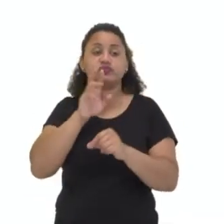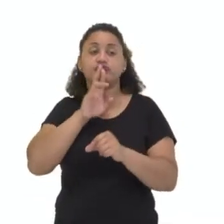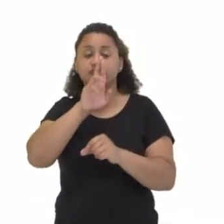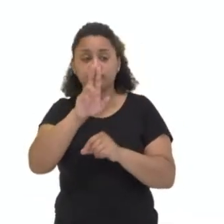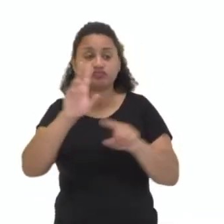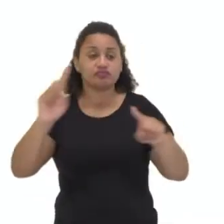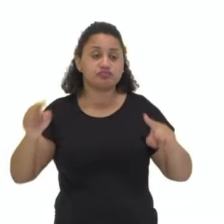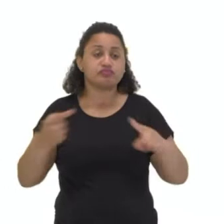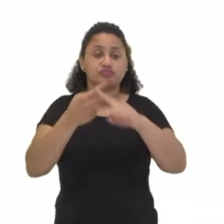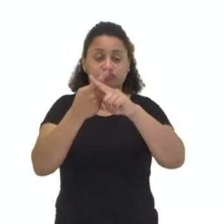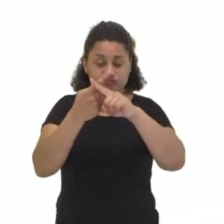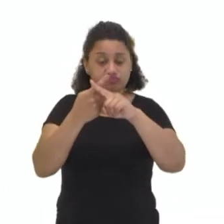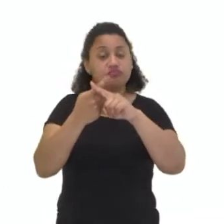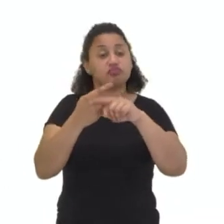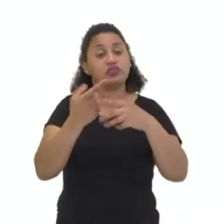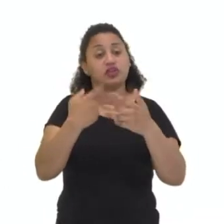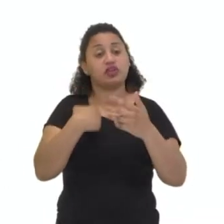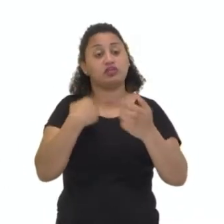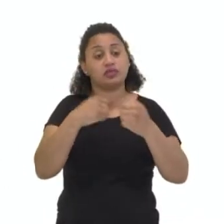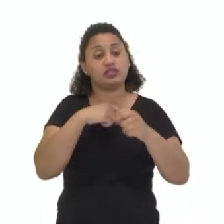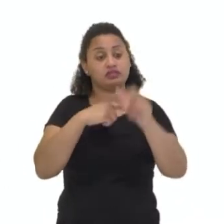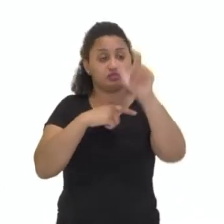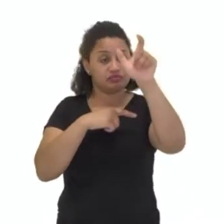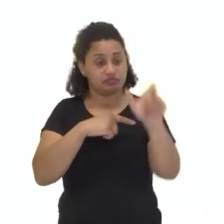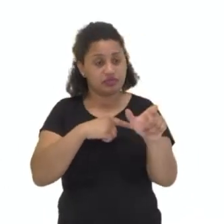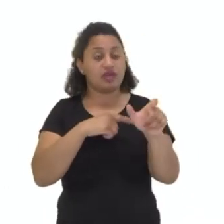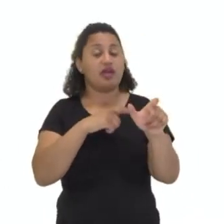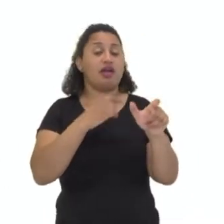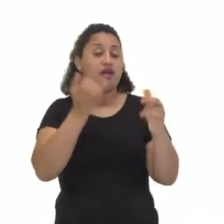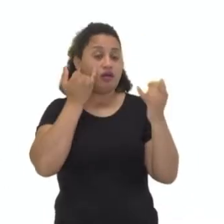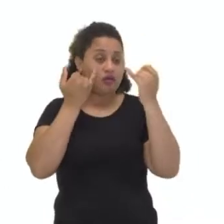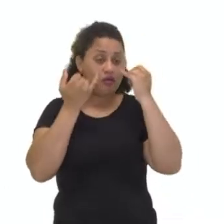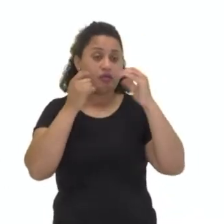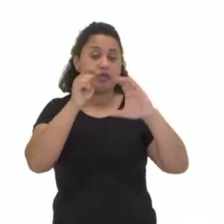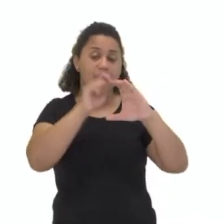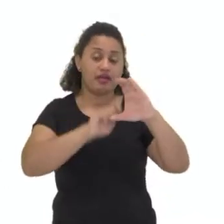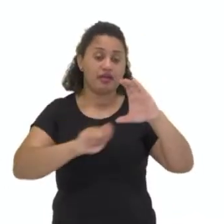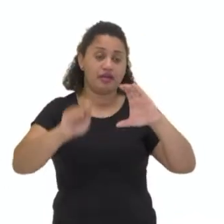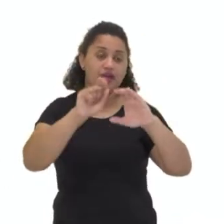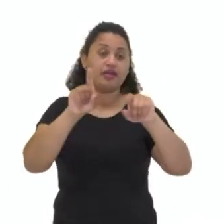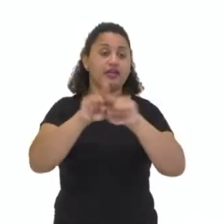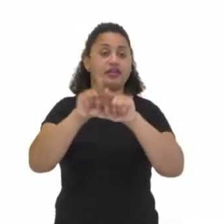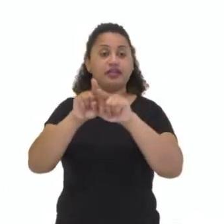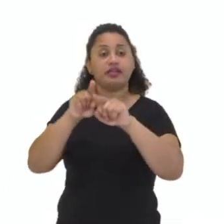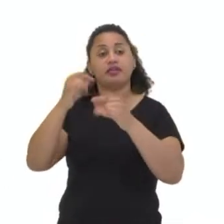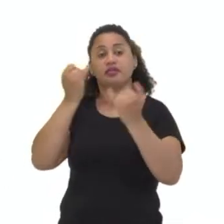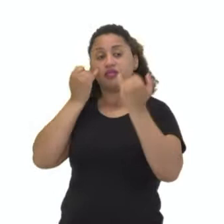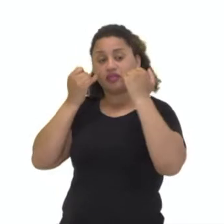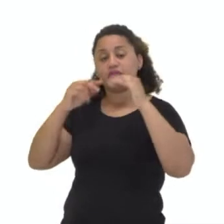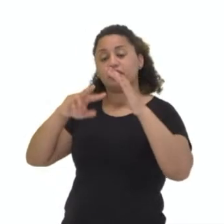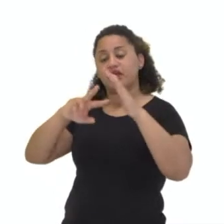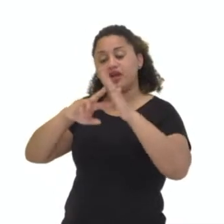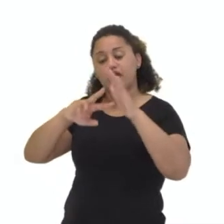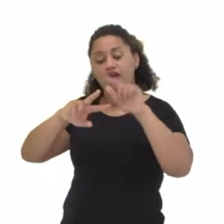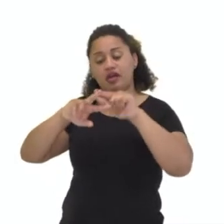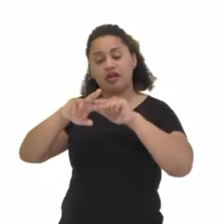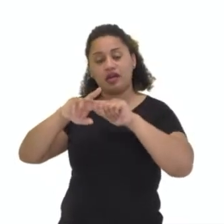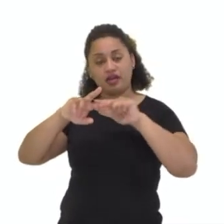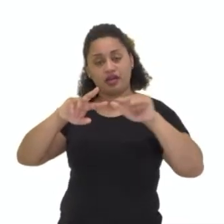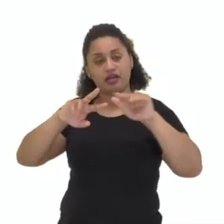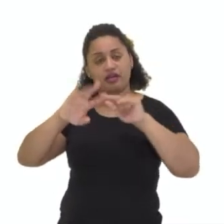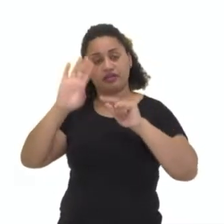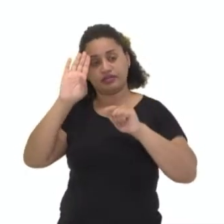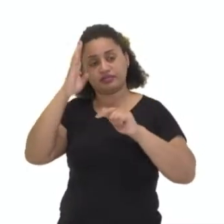de 3? Então, eu tenho as informações da área e do meu ângulo central. Então, no caso aqui, a área